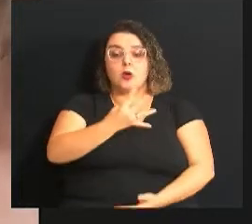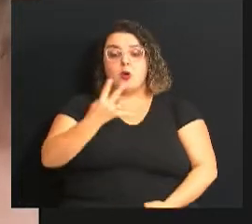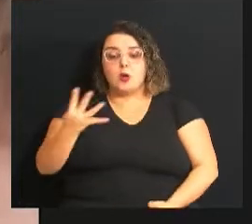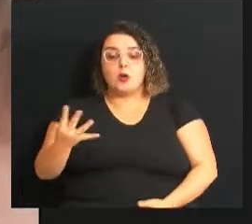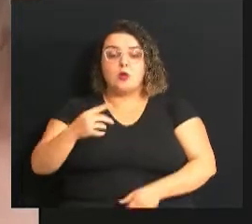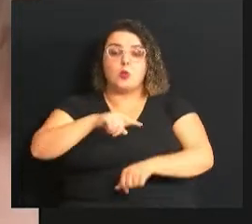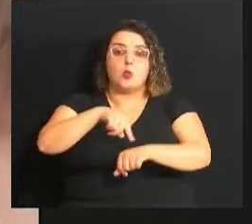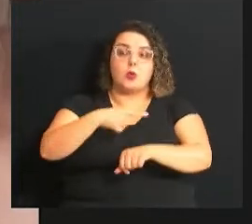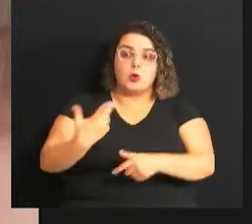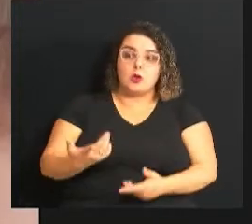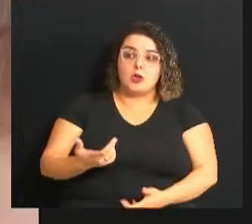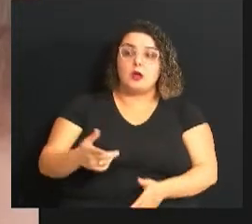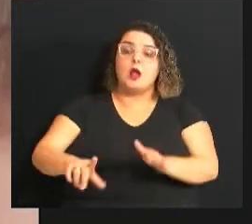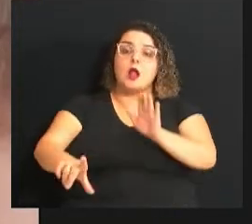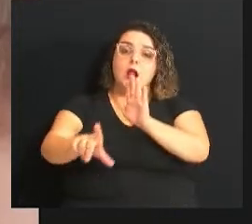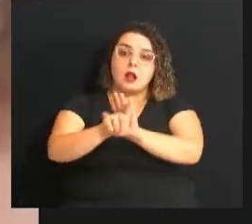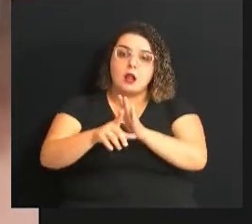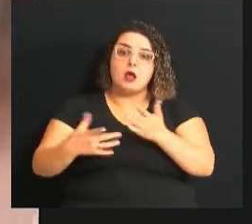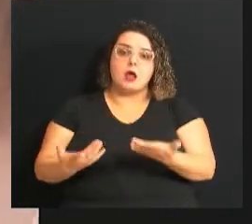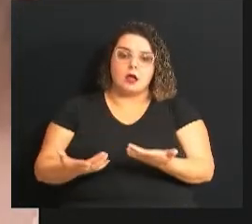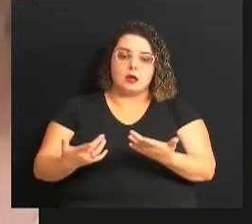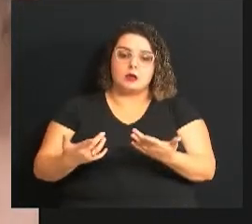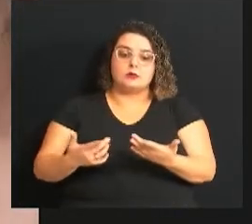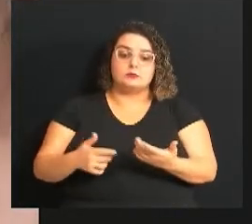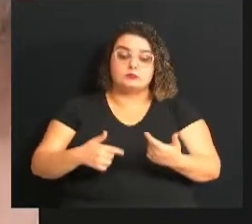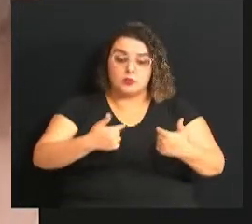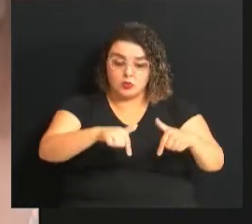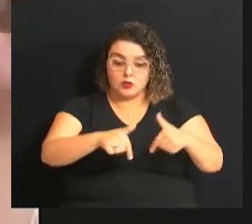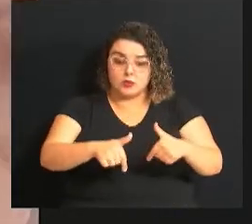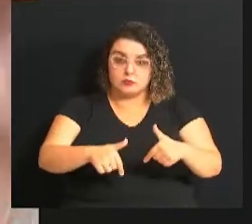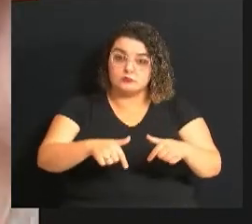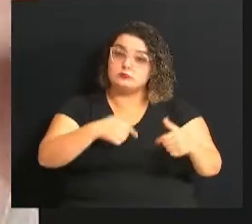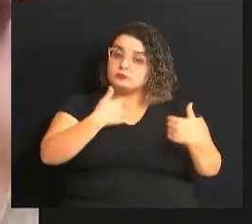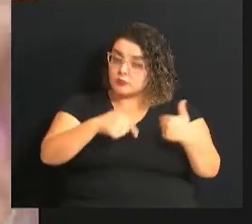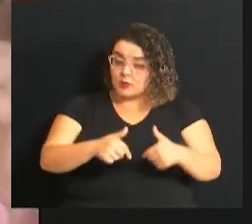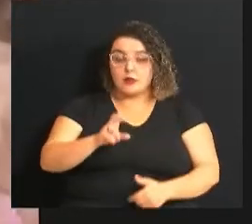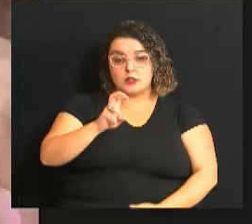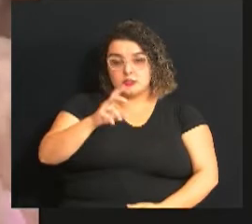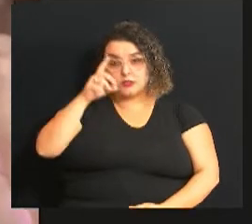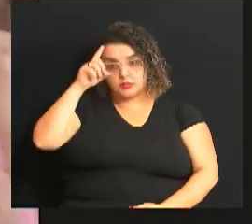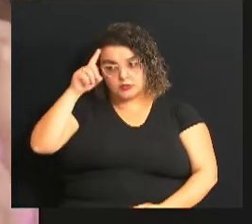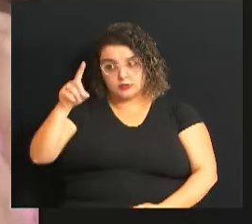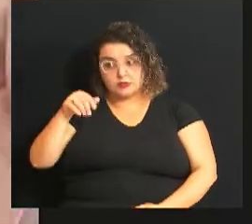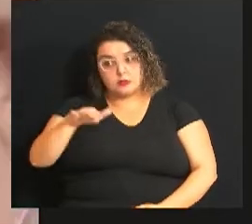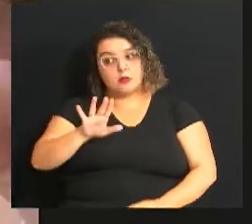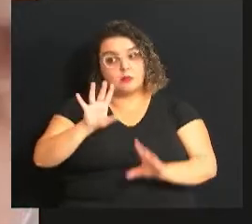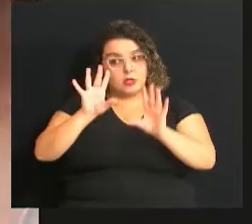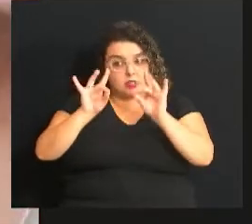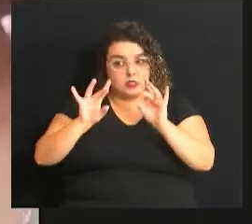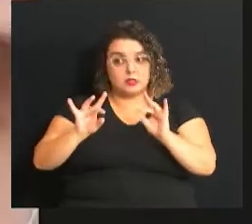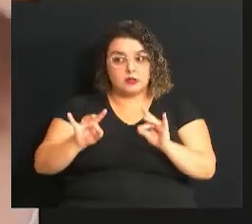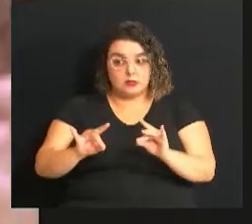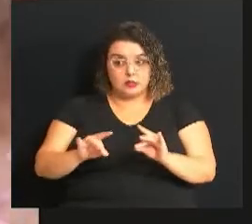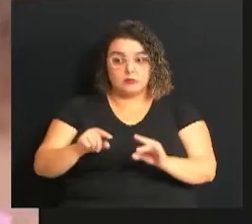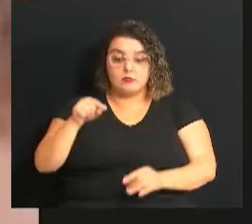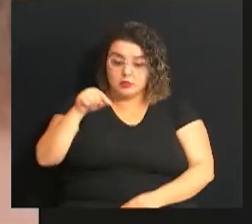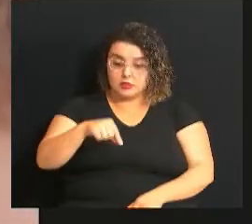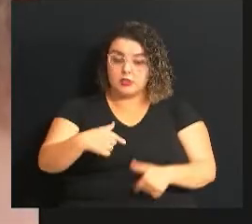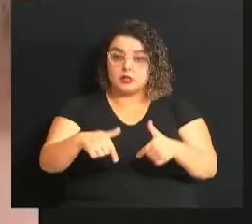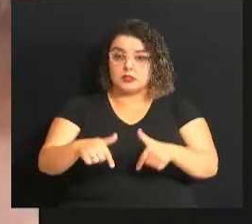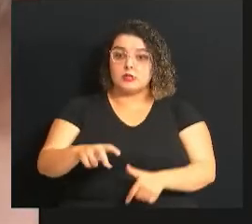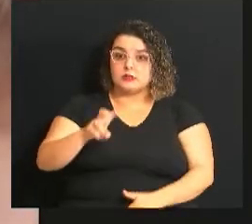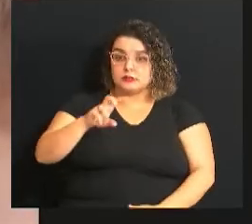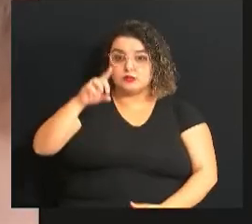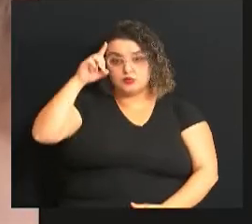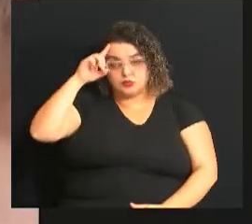previstas em lei, o trabalhador trabalha os 5 dias. E ainda tem mais um detalhe. Para ele trabalhar somente 5 dias,